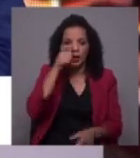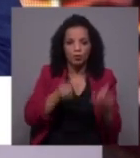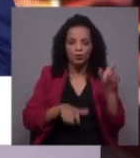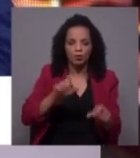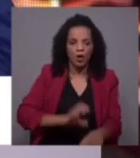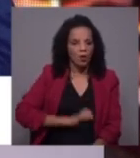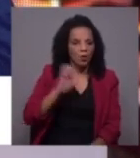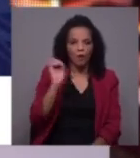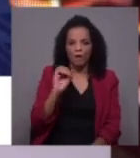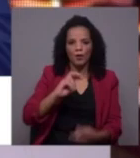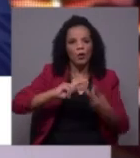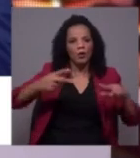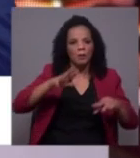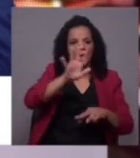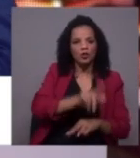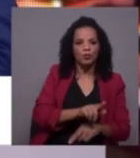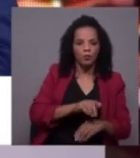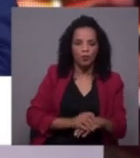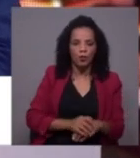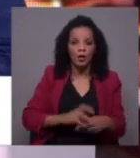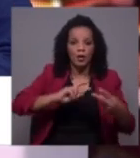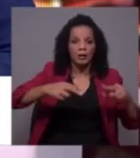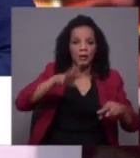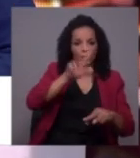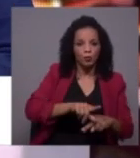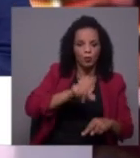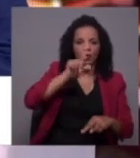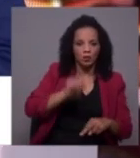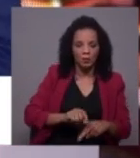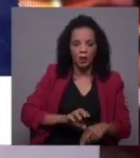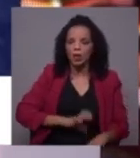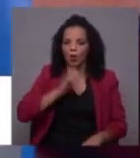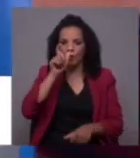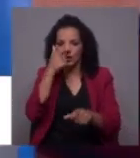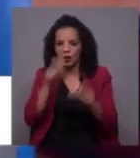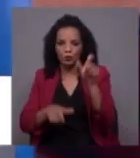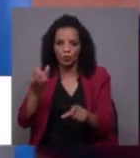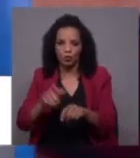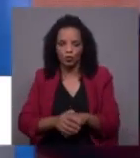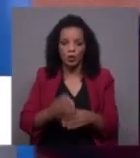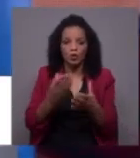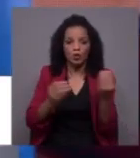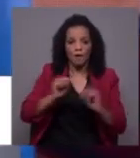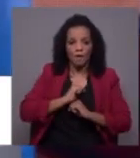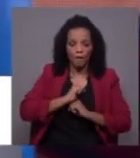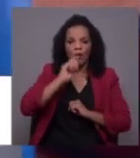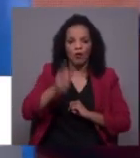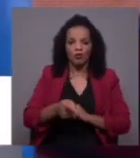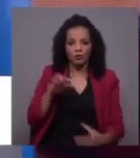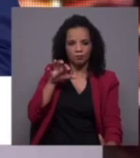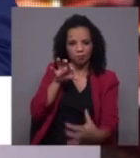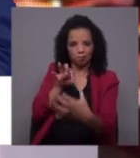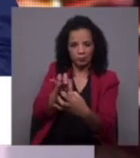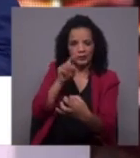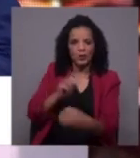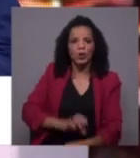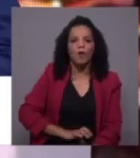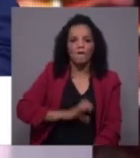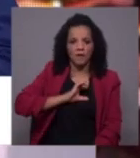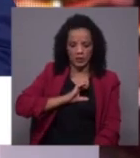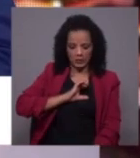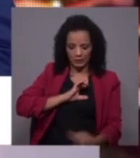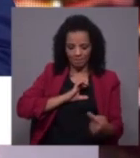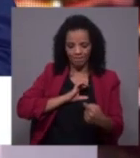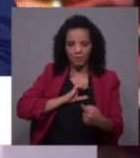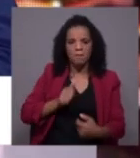não confiam na Câmara Municipal de Lisboa e a Câmara Municipal de Lisboa não confia nas pessoas. E as nossas soluções são exatamente nesse ponto. A confiança é a melhor